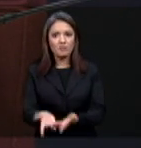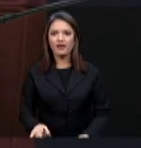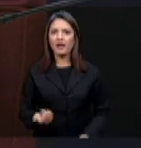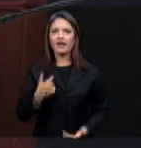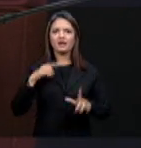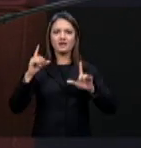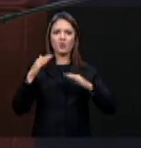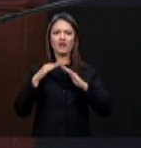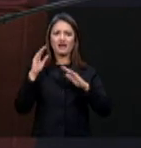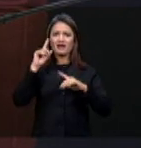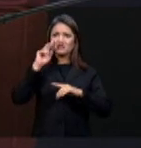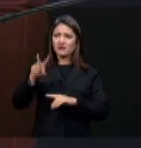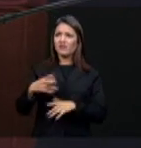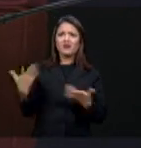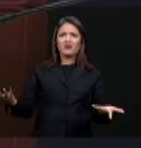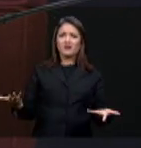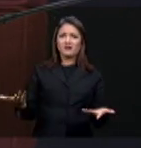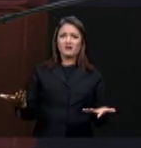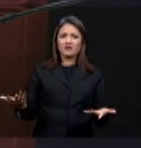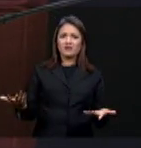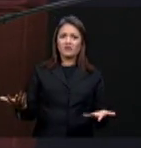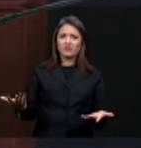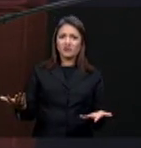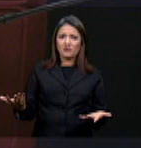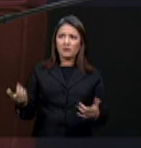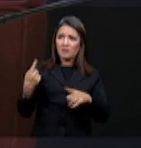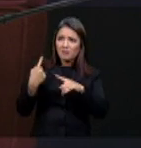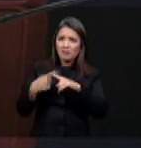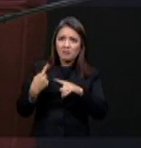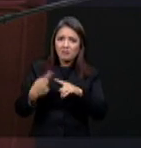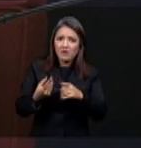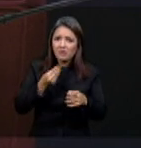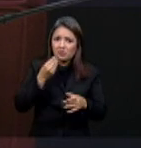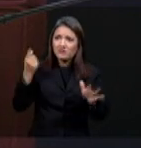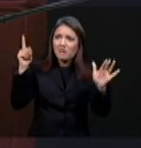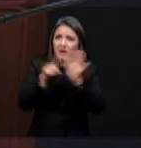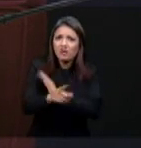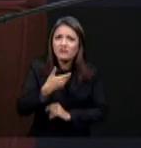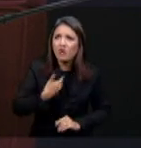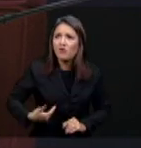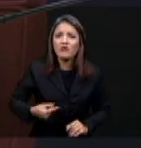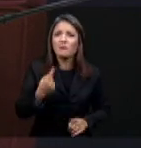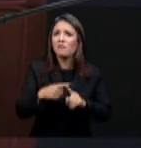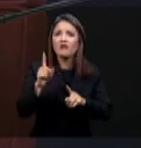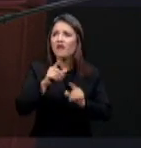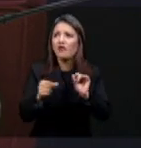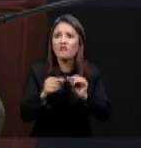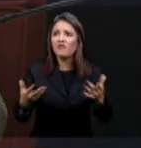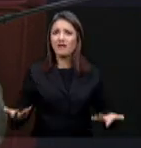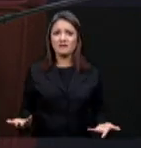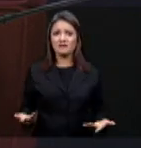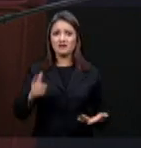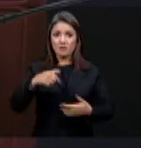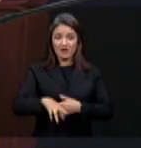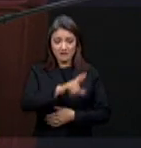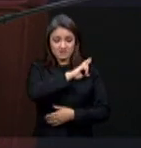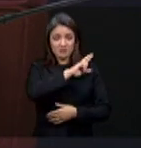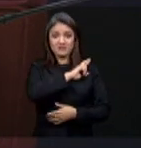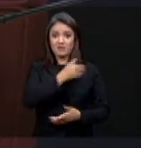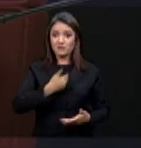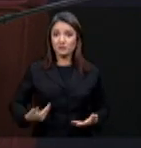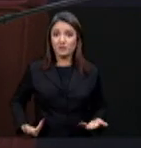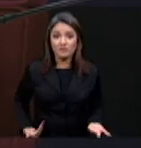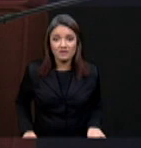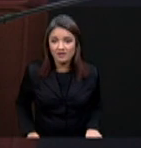indignada falando assim pô I perguntou se eu tô pública que ele não fez saneamento em áreas carentes o estado existe para regular